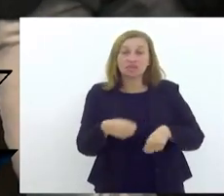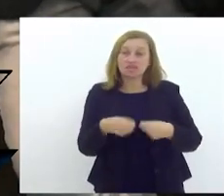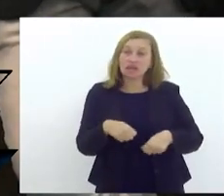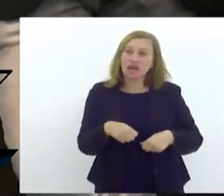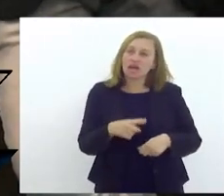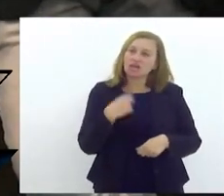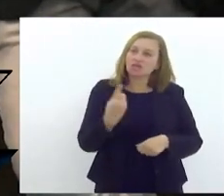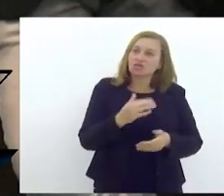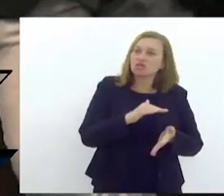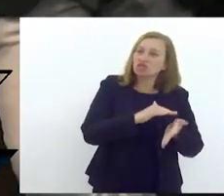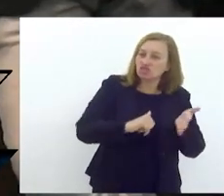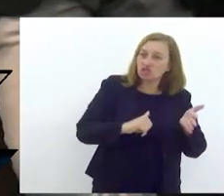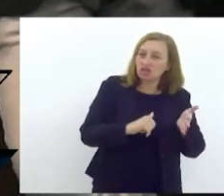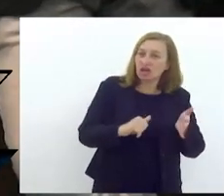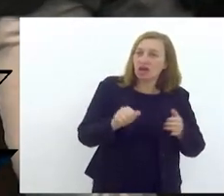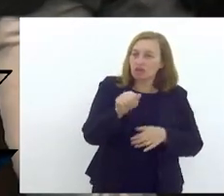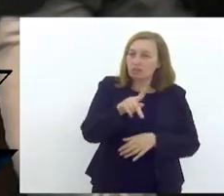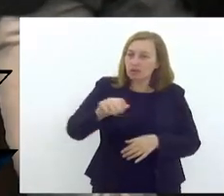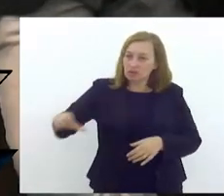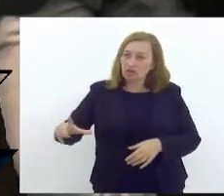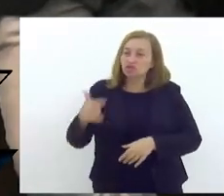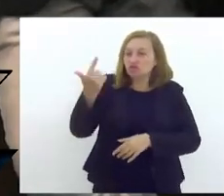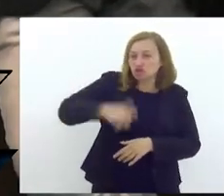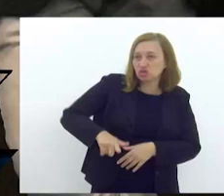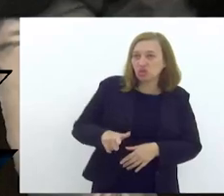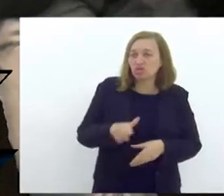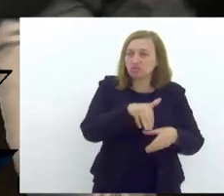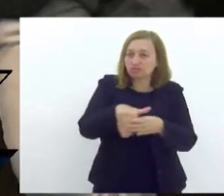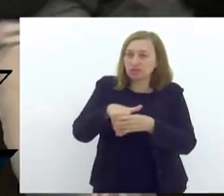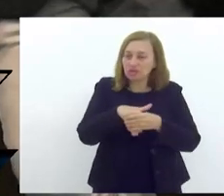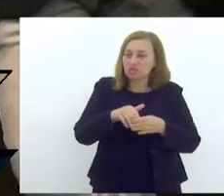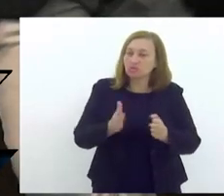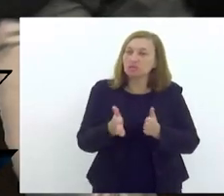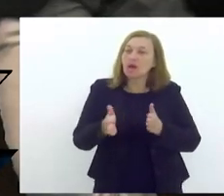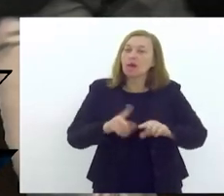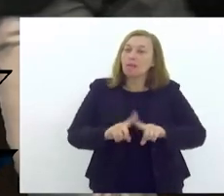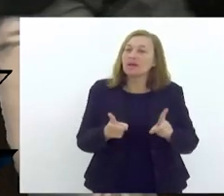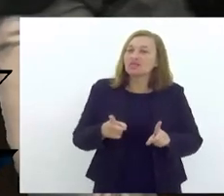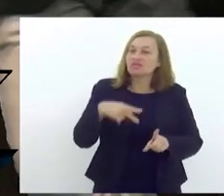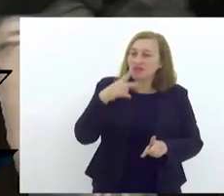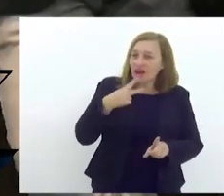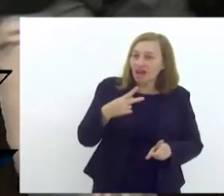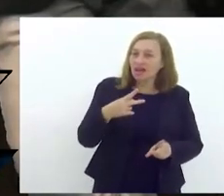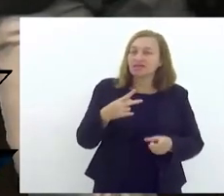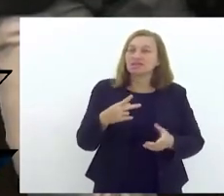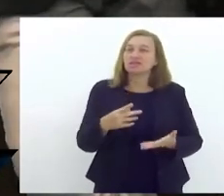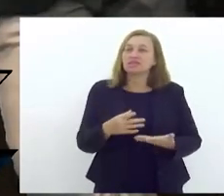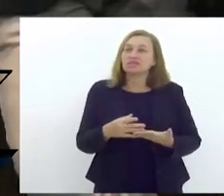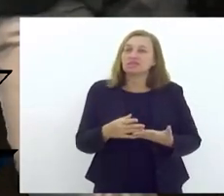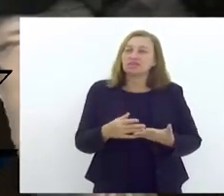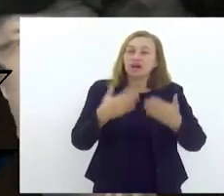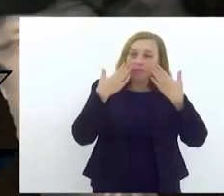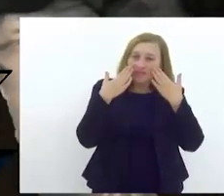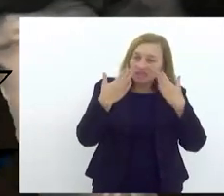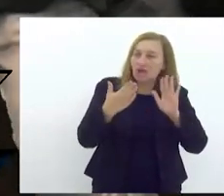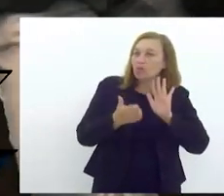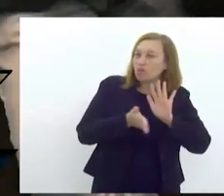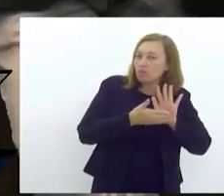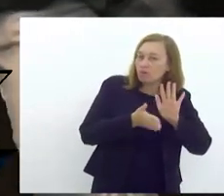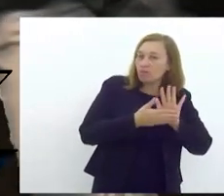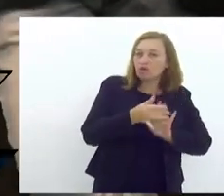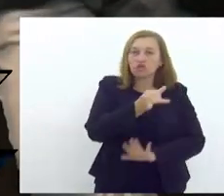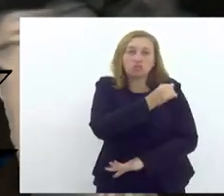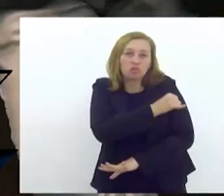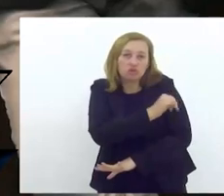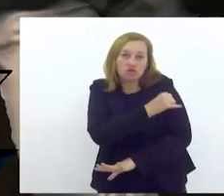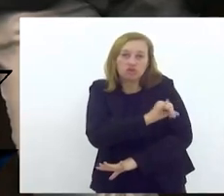possa derrotar o pessoal mais uma vez nas urnas mas referendar aqui a decência e a coerência de apresentar uma proposta do Rio de Janeiro